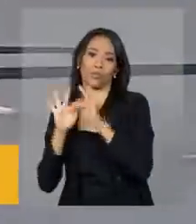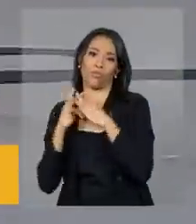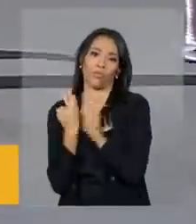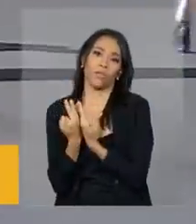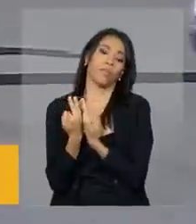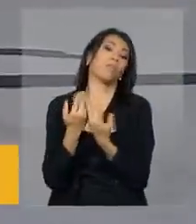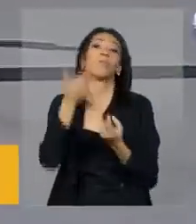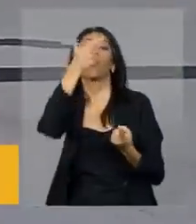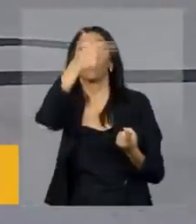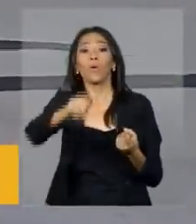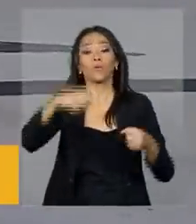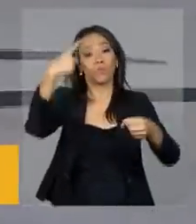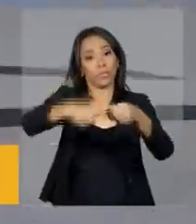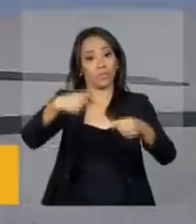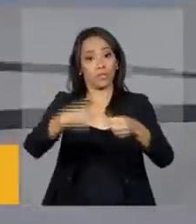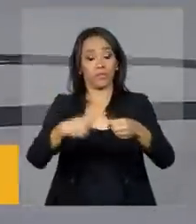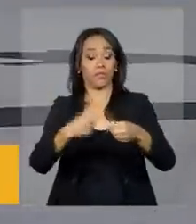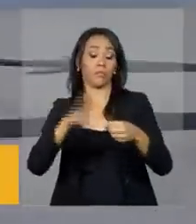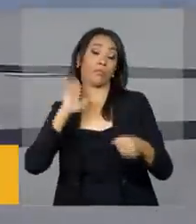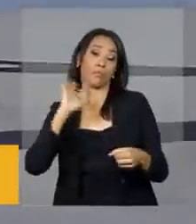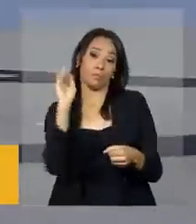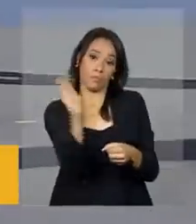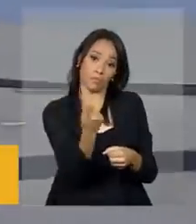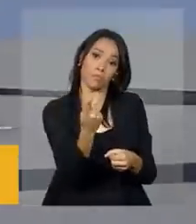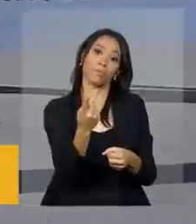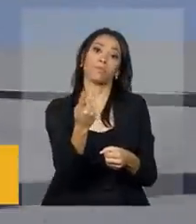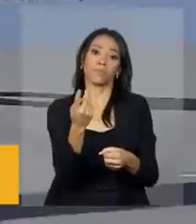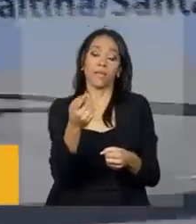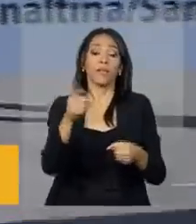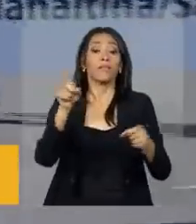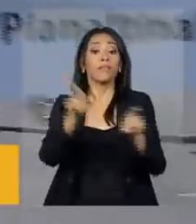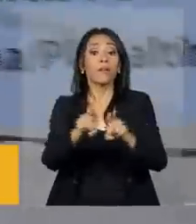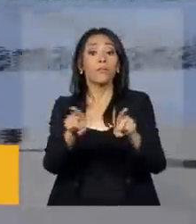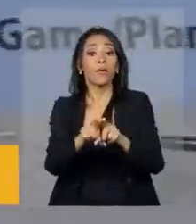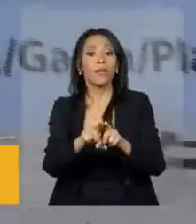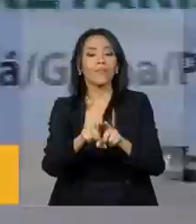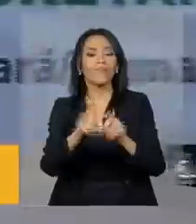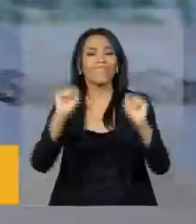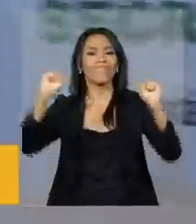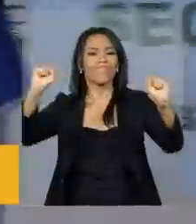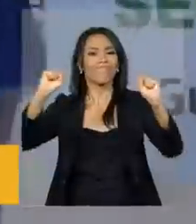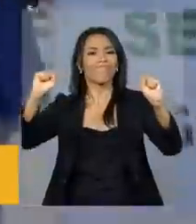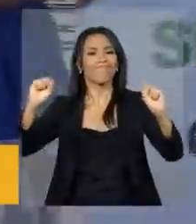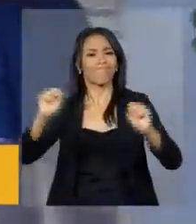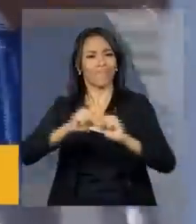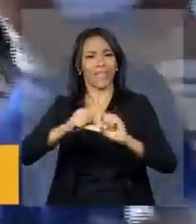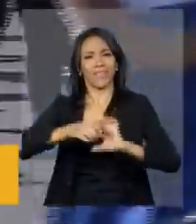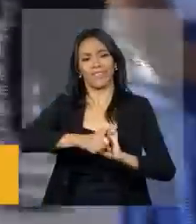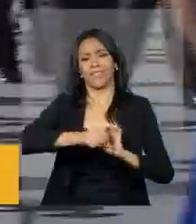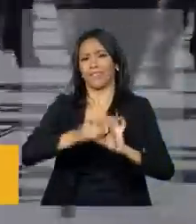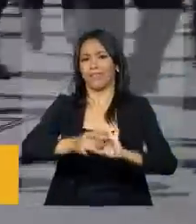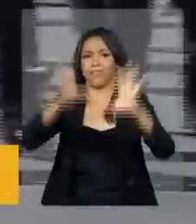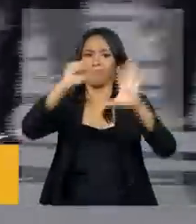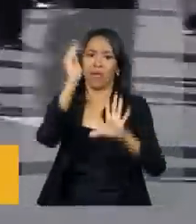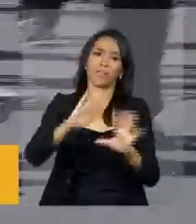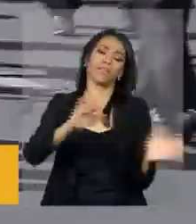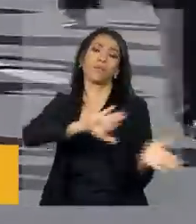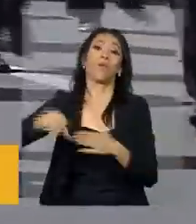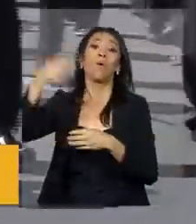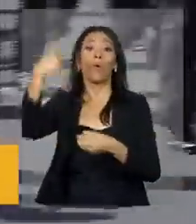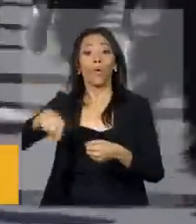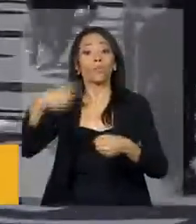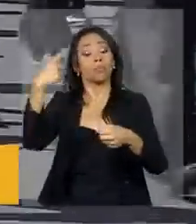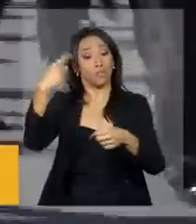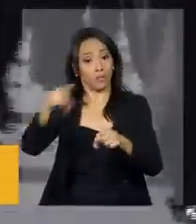de São João del Rei, Minas Gerais, o Marcelo Henrique parabeniza a todos pela independência do Brasil. E em Madureira, no Rio de Janeiro,